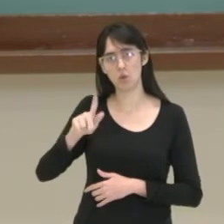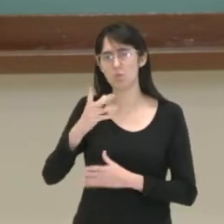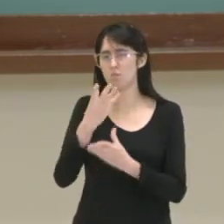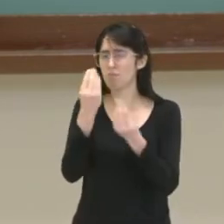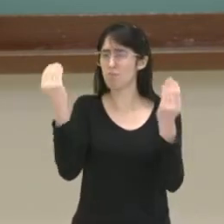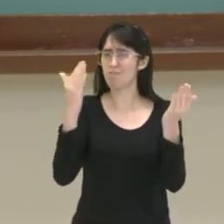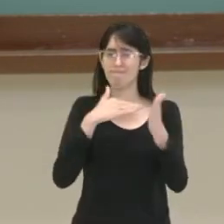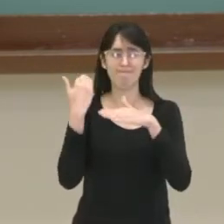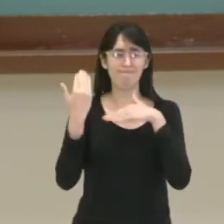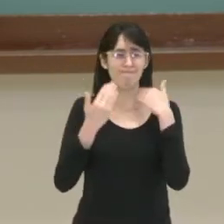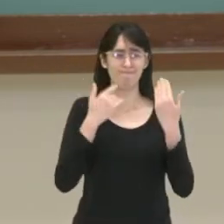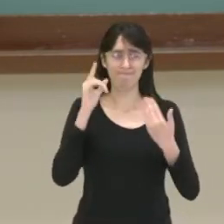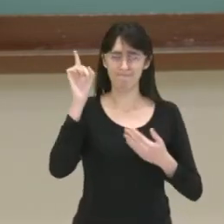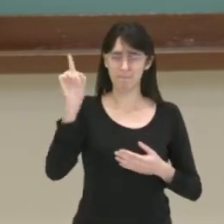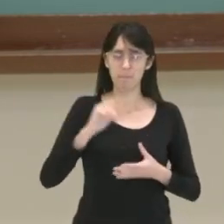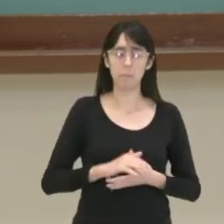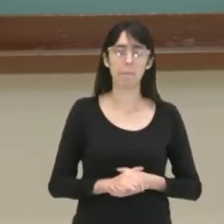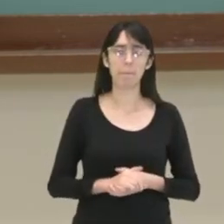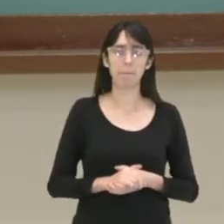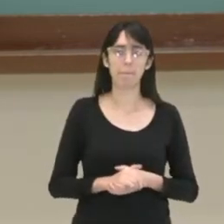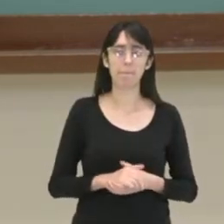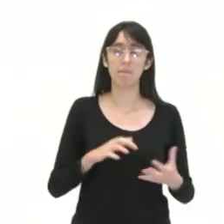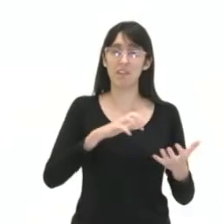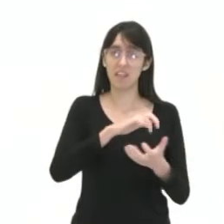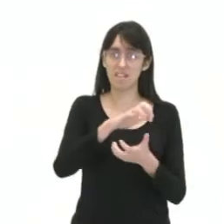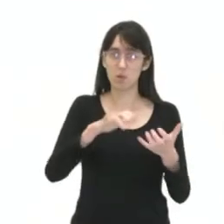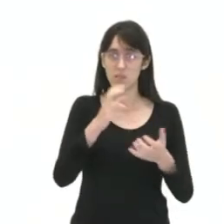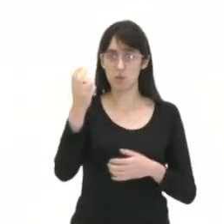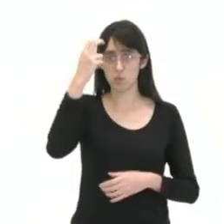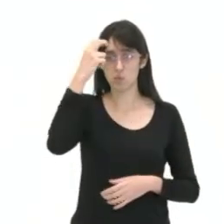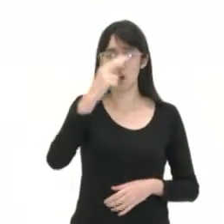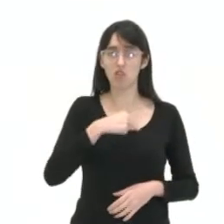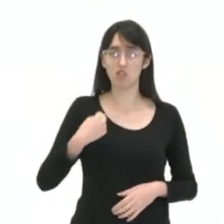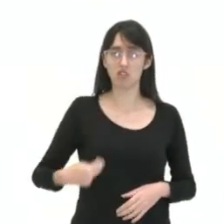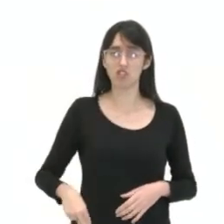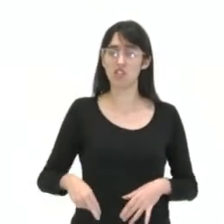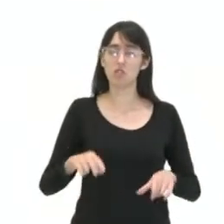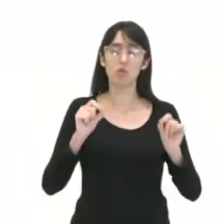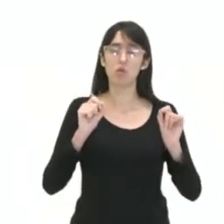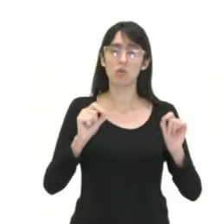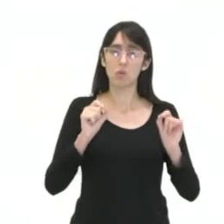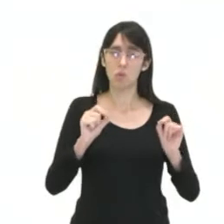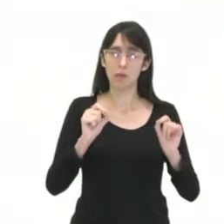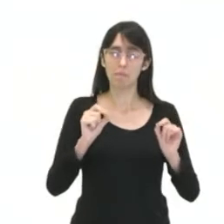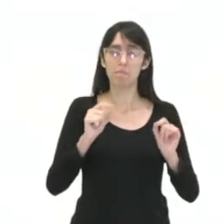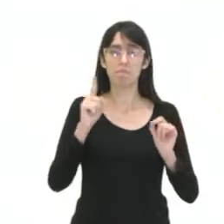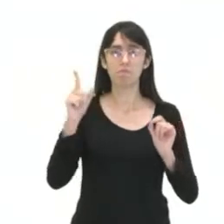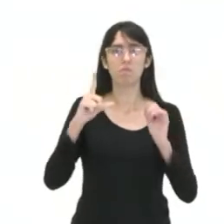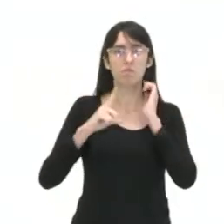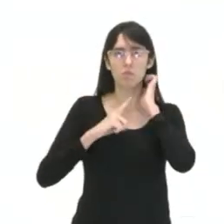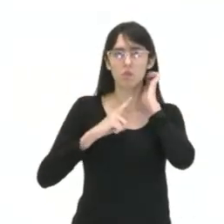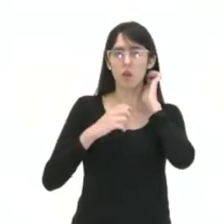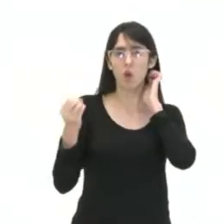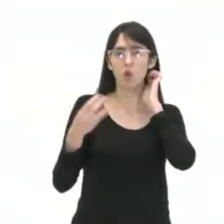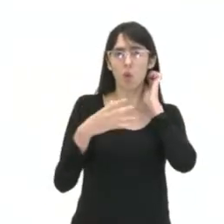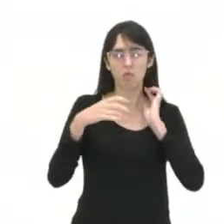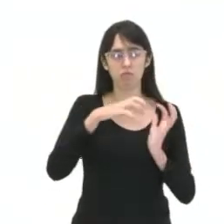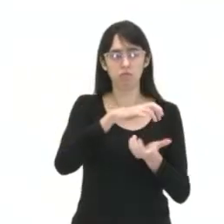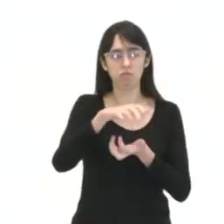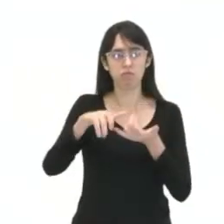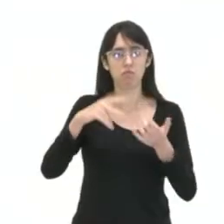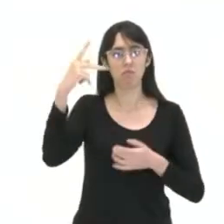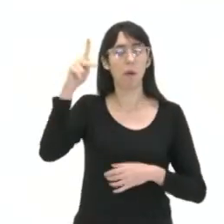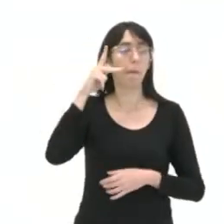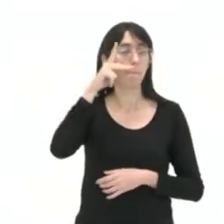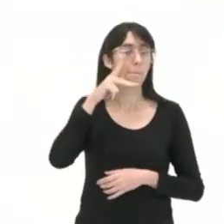no país. Sobre a Revolução Cultural da China, a Grande Revolução Cultural Proletária foi um movimento sociopolítico que ocorreu